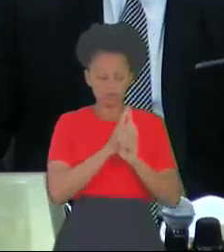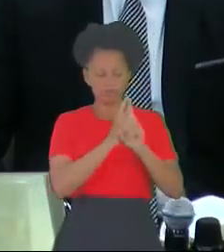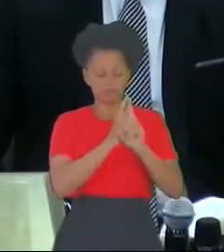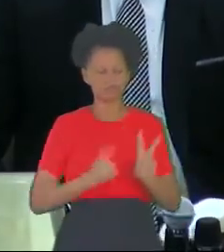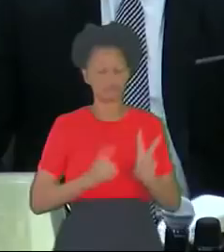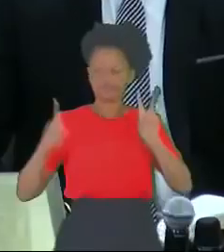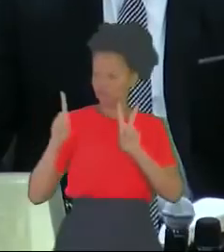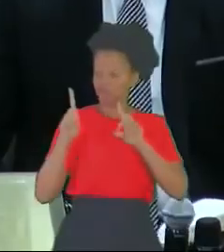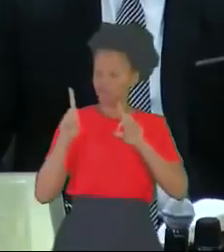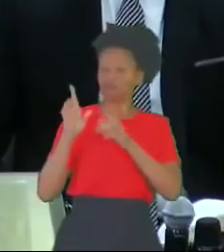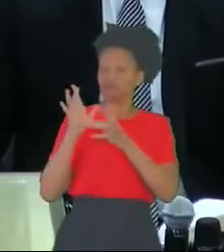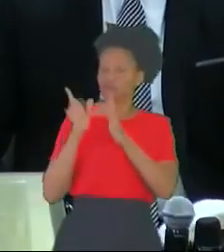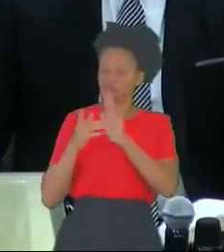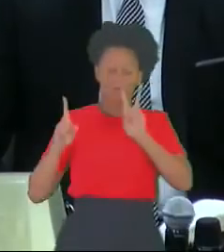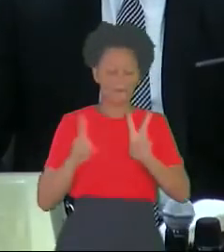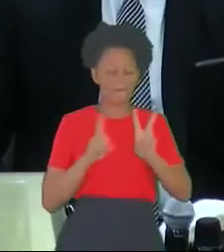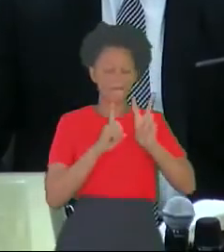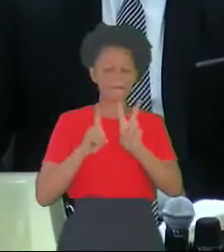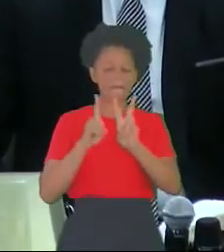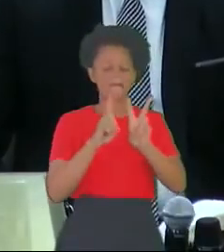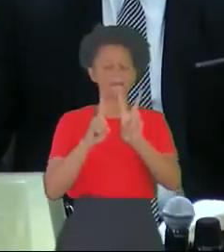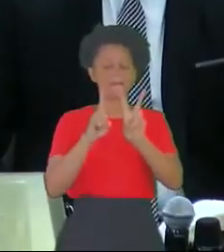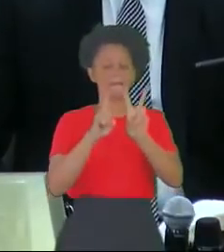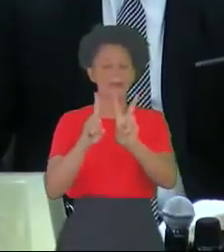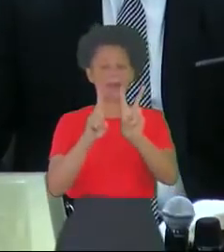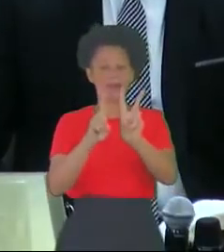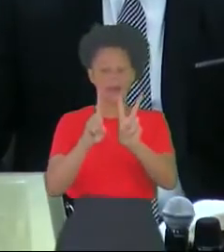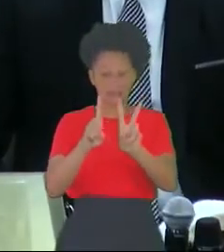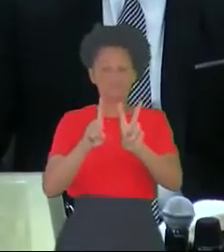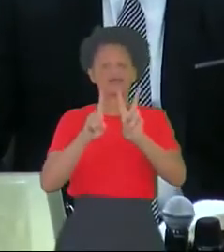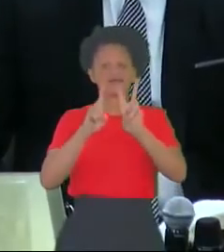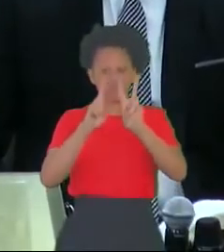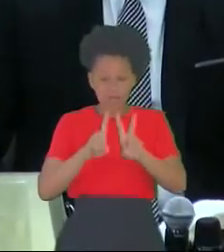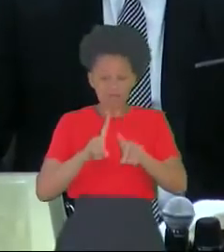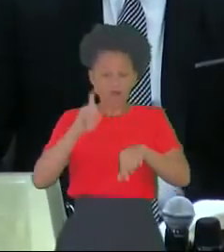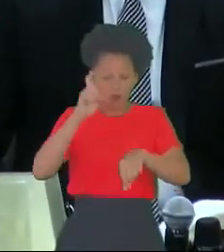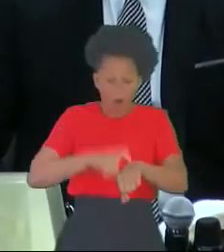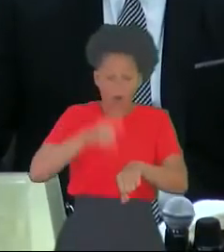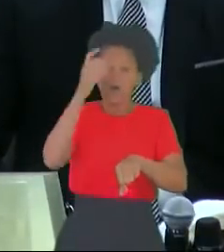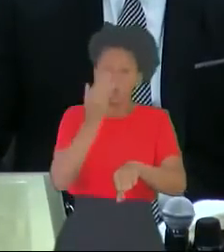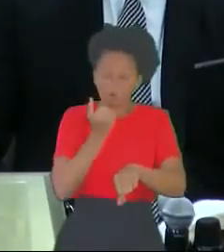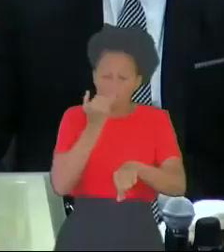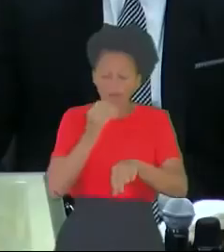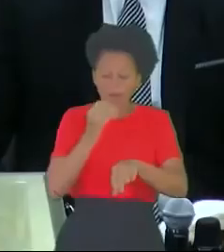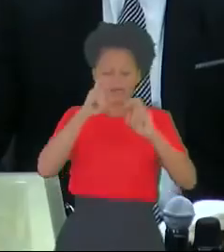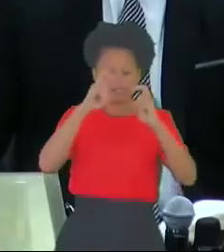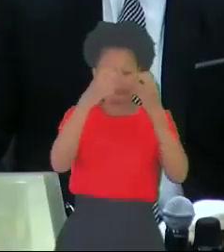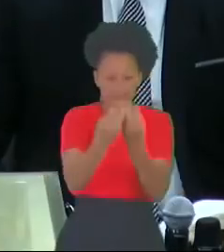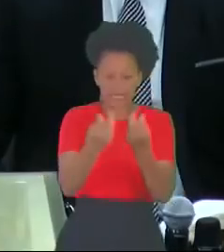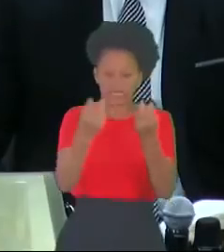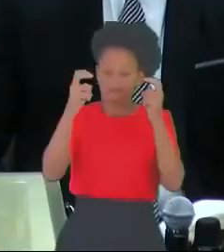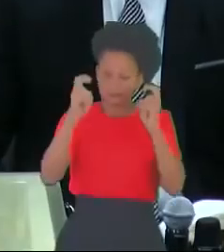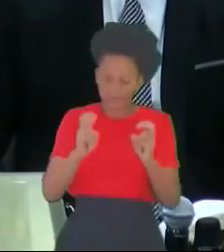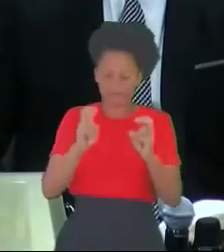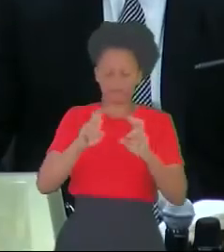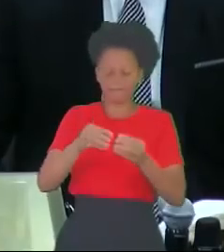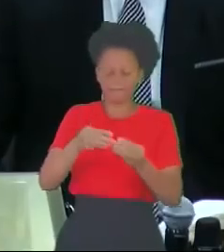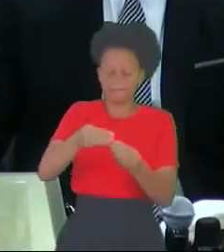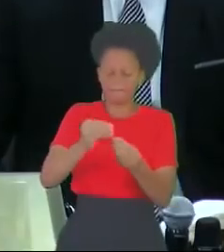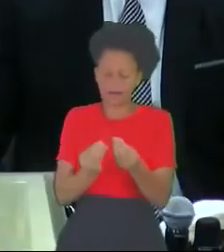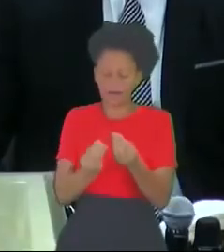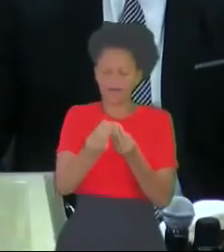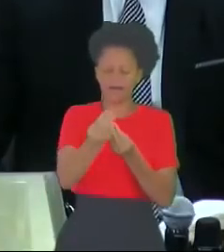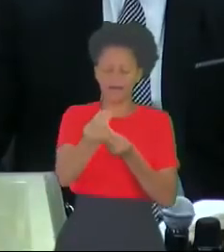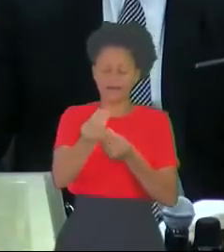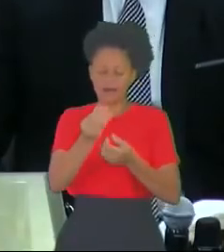revelou na hora de quê? Quem está lembrado? De comer. Na hora do partir de quê, meus amados irmãos? Do pão. Quando partiu o pão, a Bíblia diz que eles